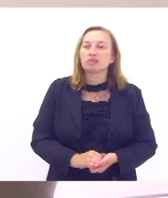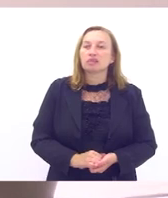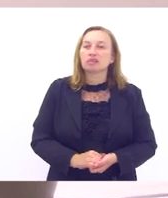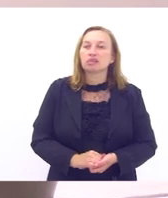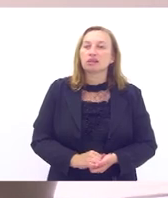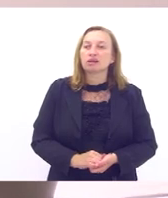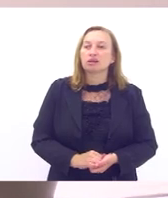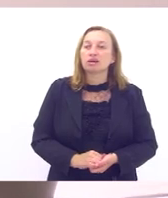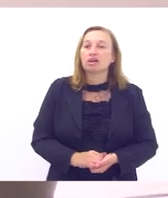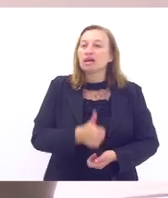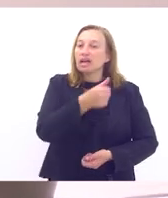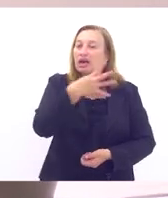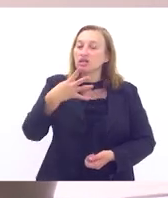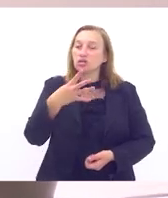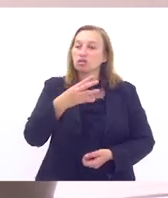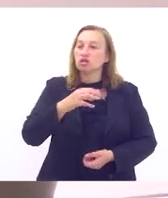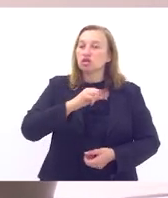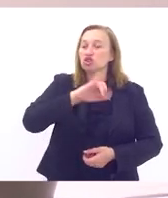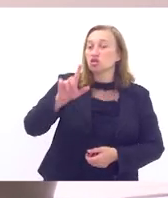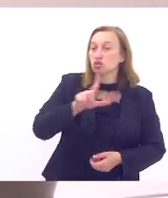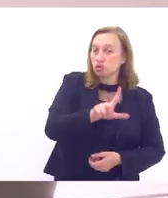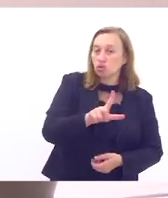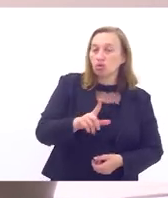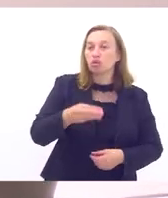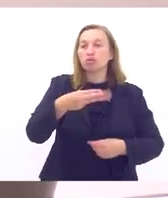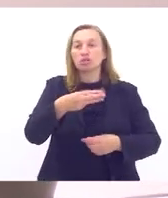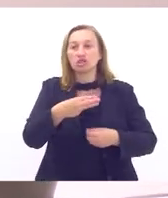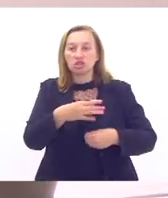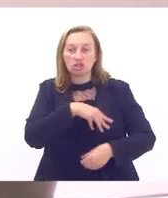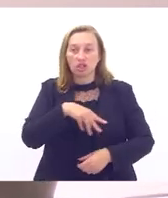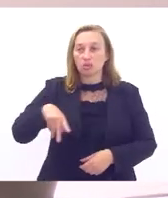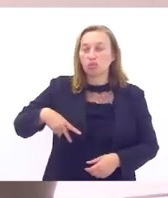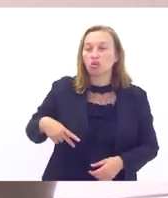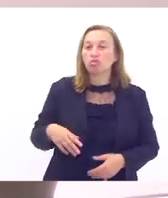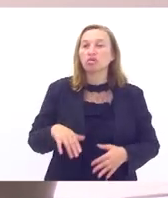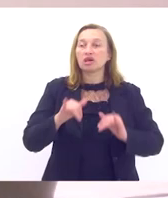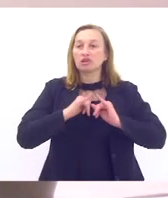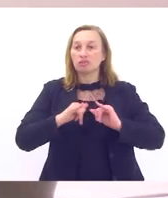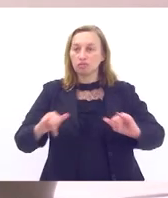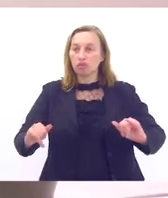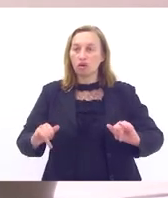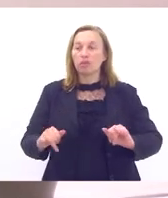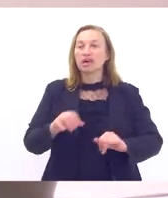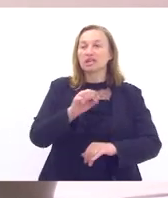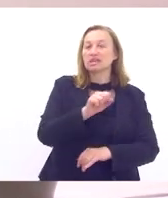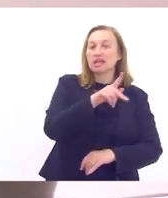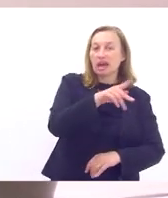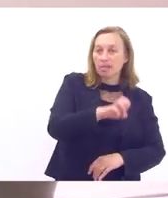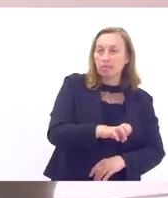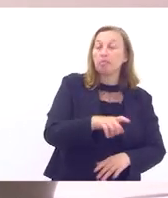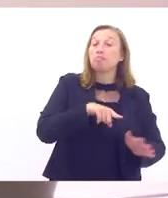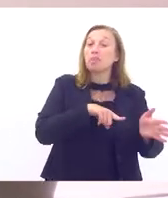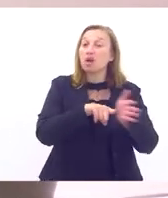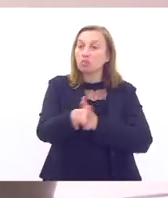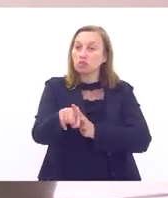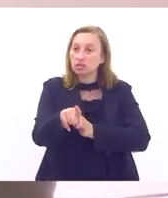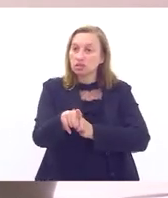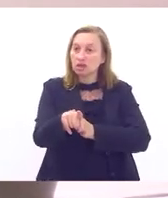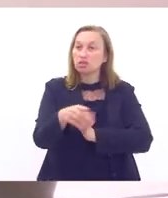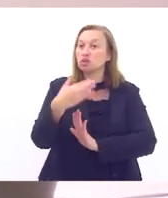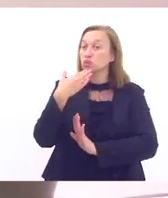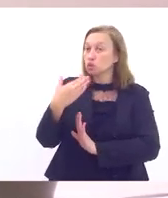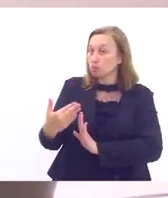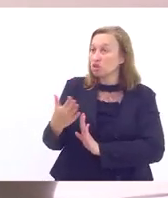Em 14 de julho desse ano, o Ministério Público, então, oficia a SEAP, perguntando se a recomendação